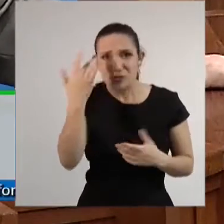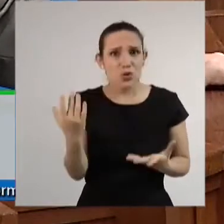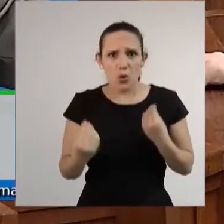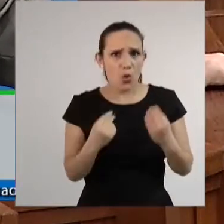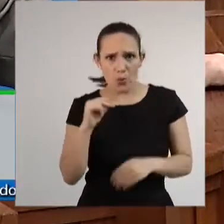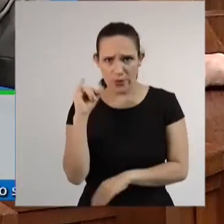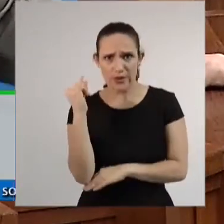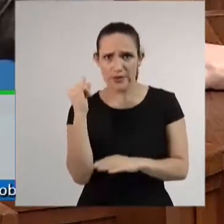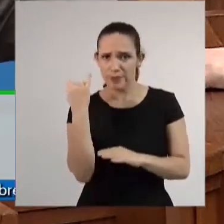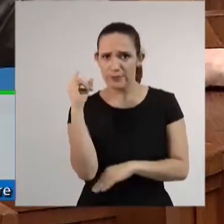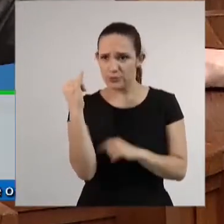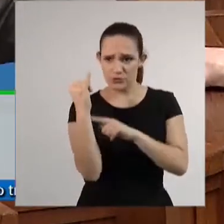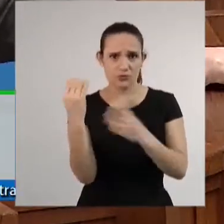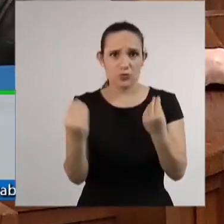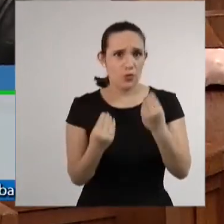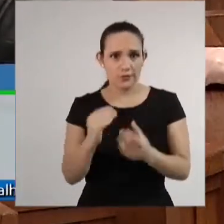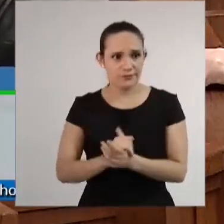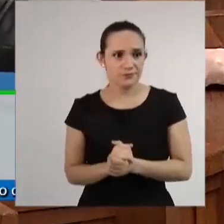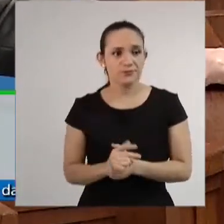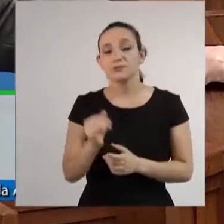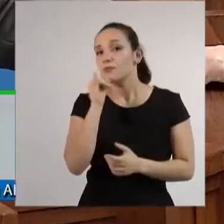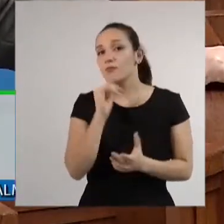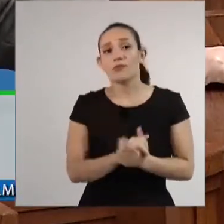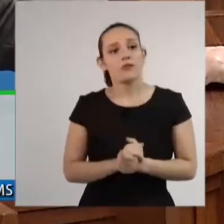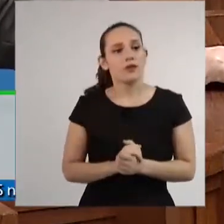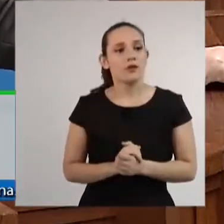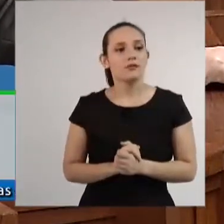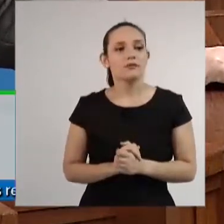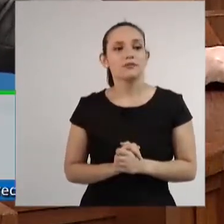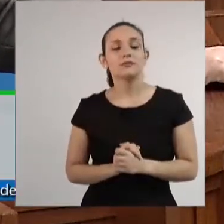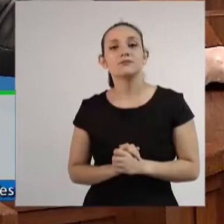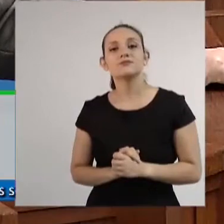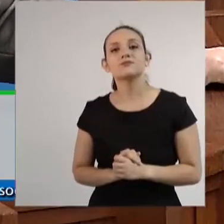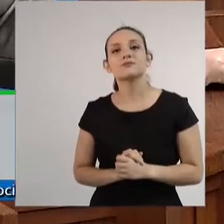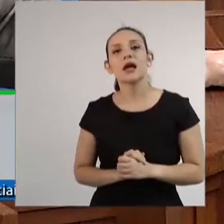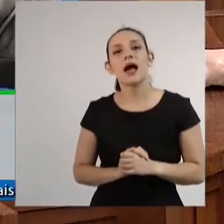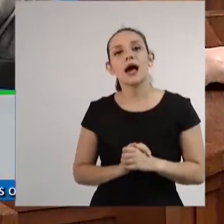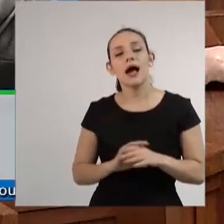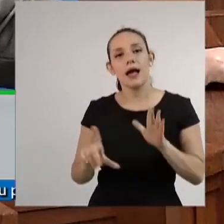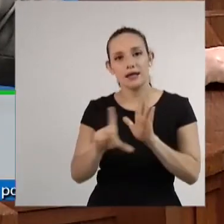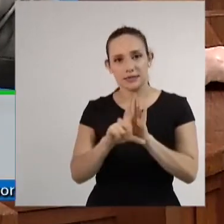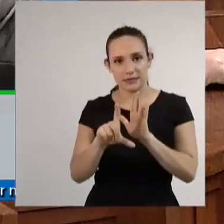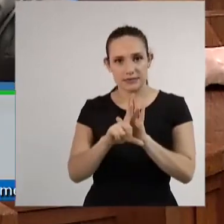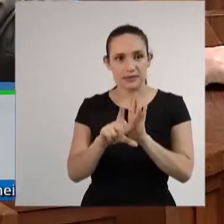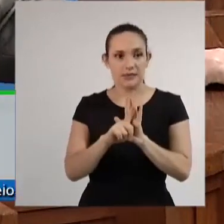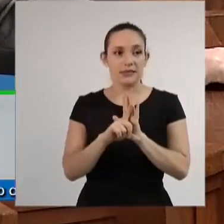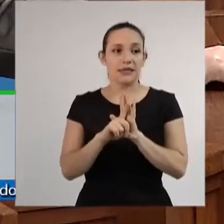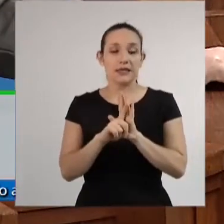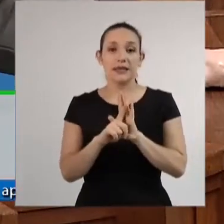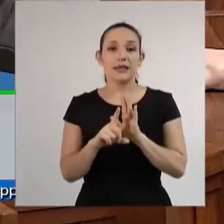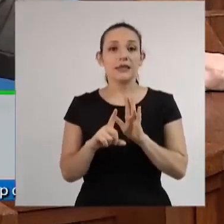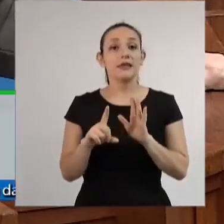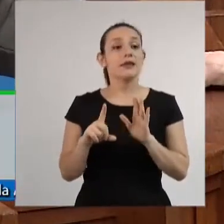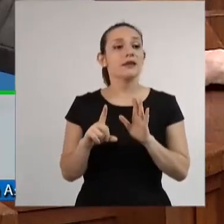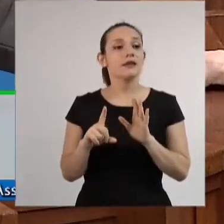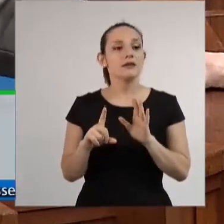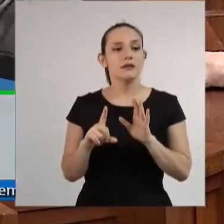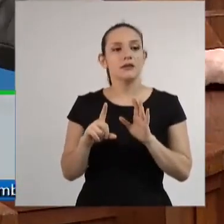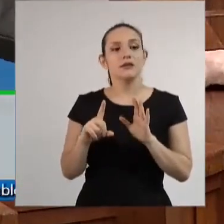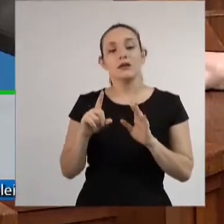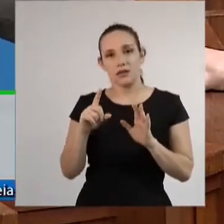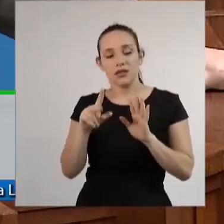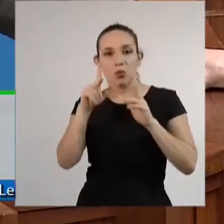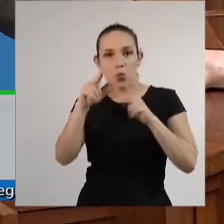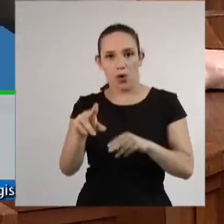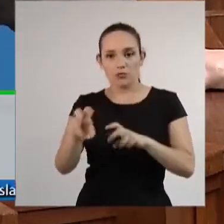esses estados da federação. A Lei Candir, por exemplo, trouxe grandes prejuízos ao Mato Grosso do Sul e outros estados produtores como o nosso